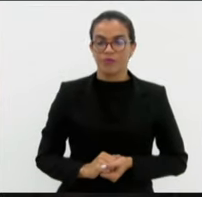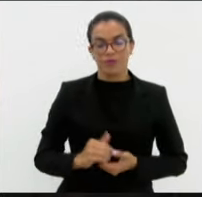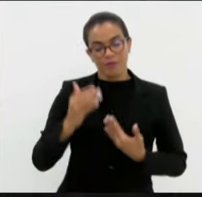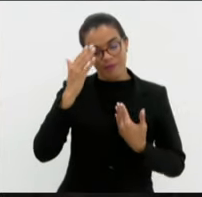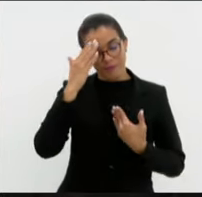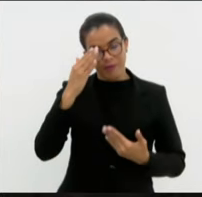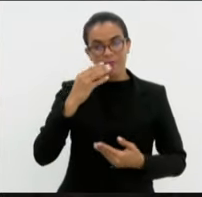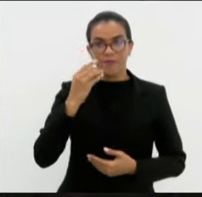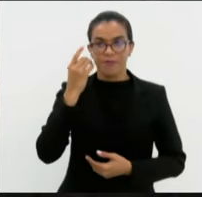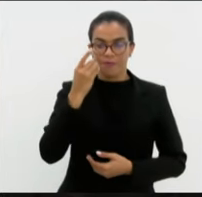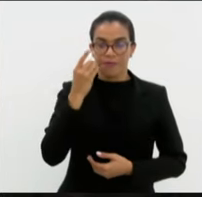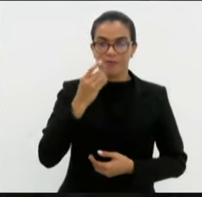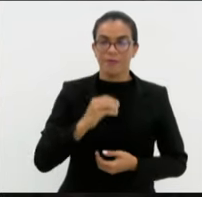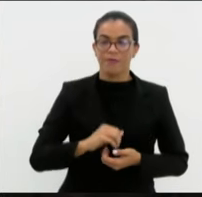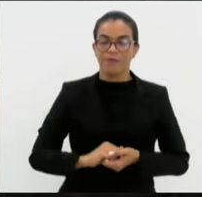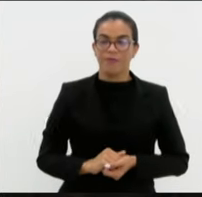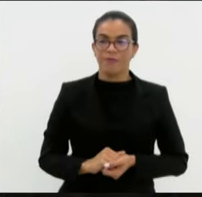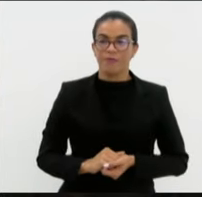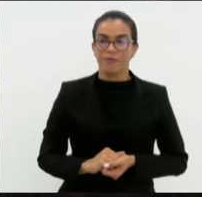Obrigado, deputada Dani.